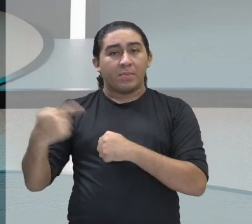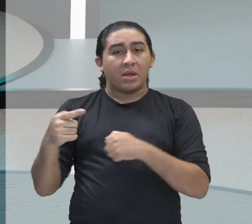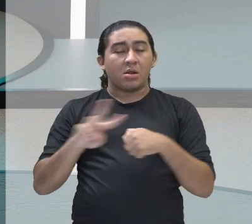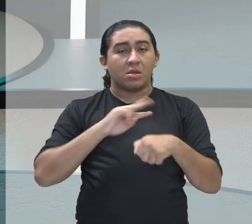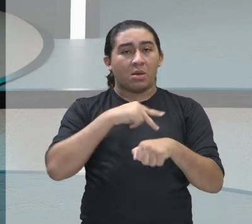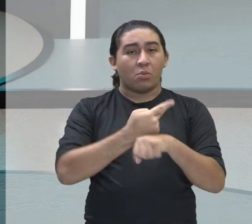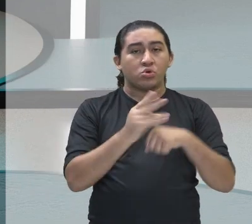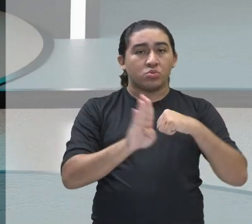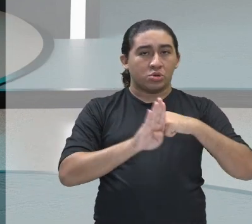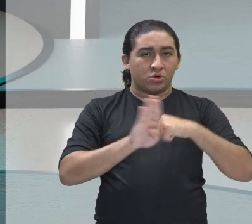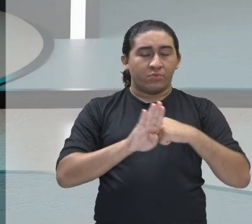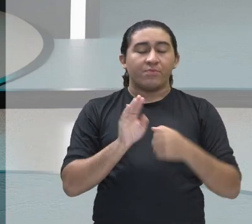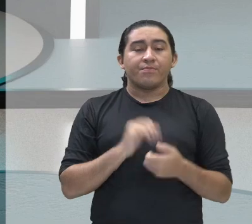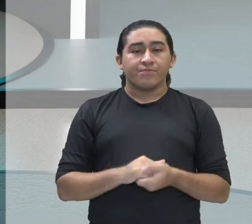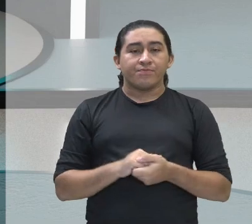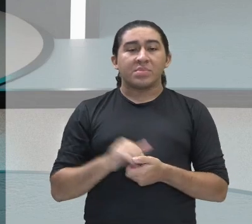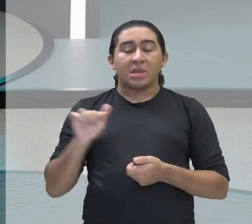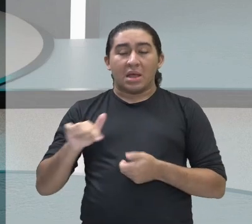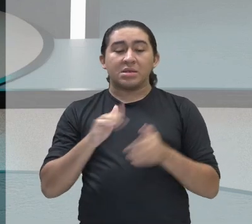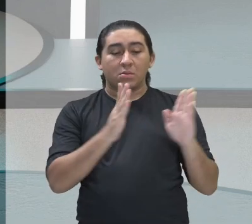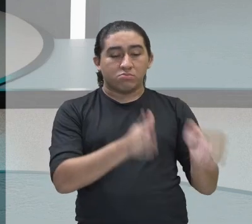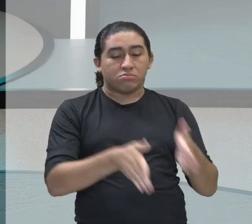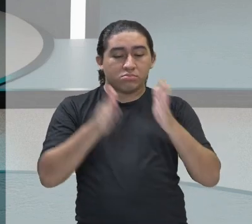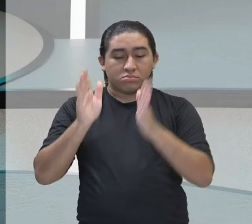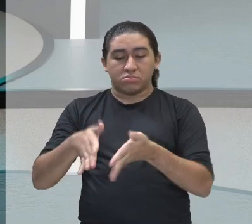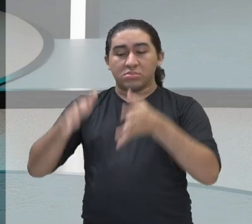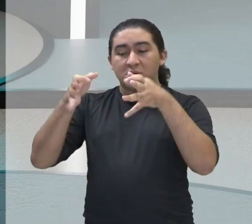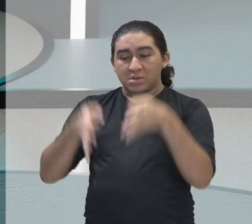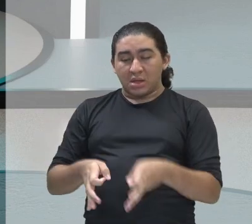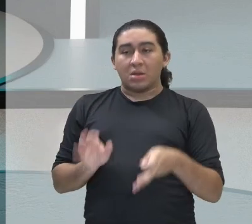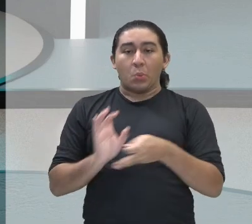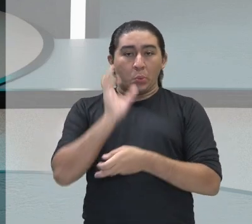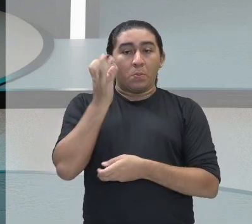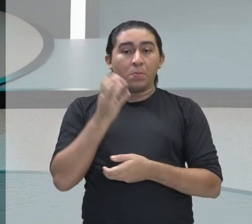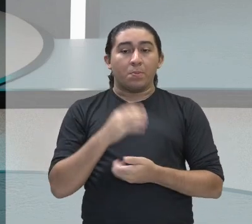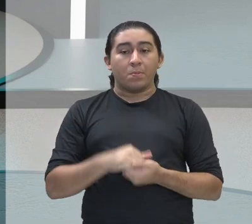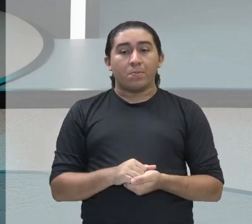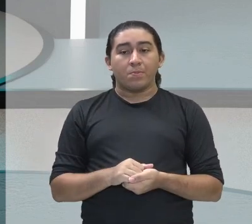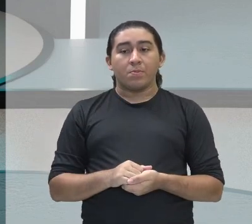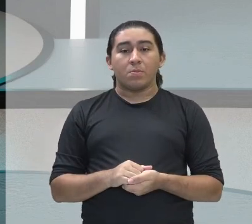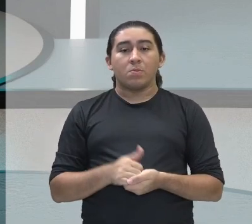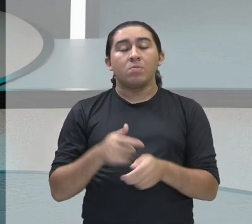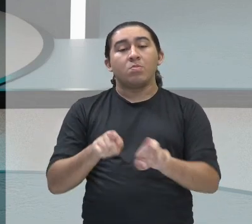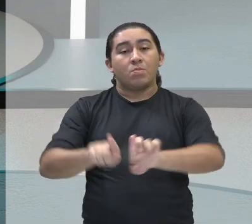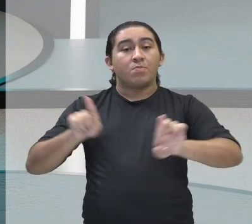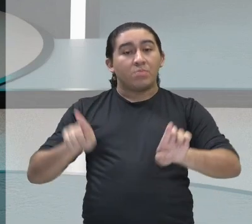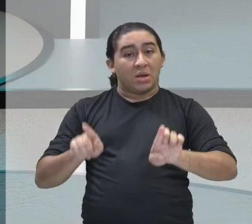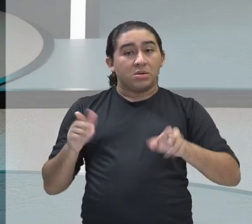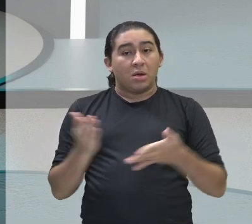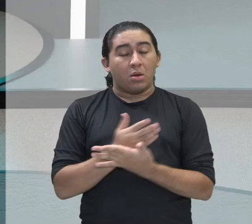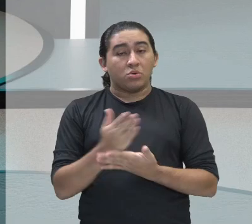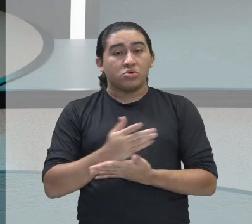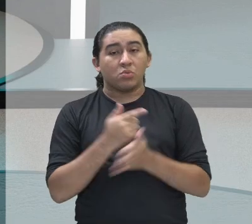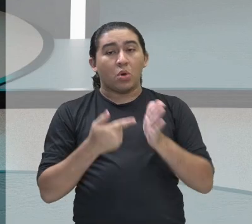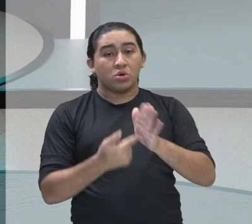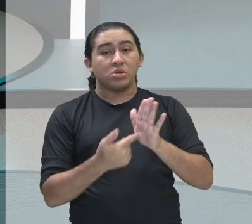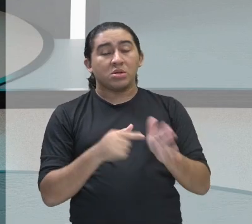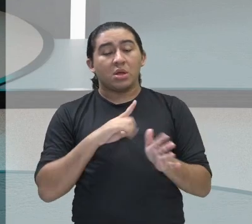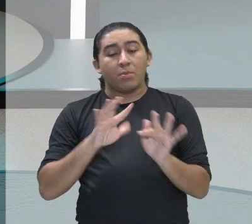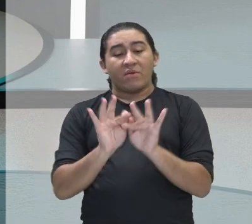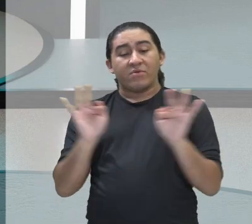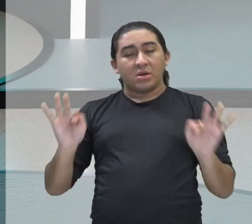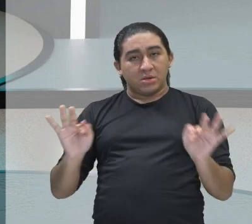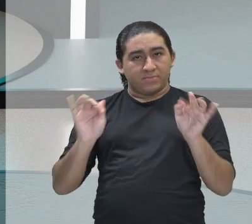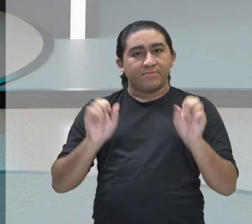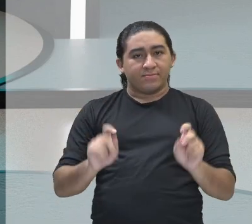o substantivo. Essa é a ordem que na mais das vezes aparece. Só que às vezes eu tenho uma frase,